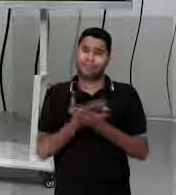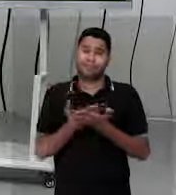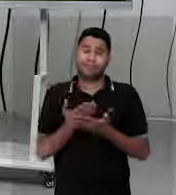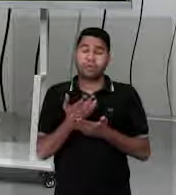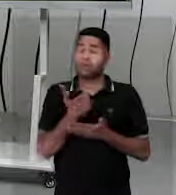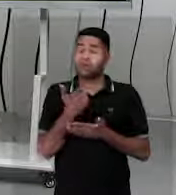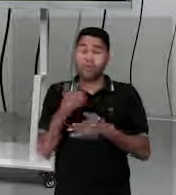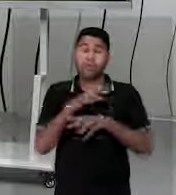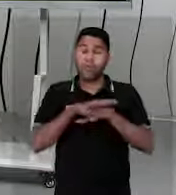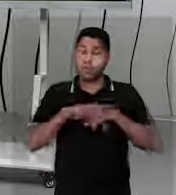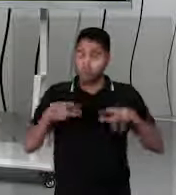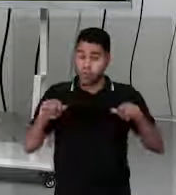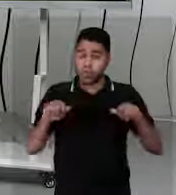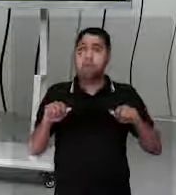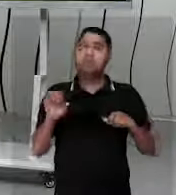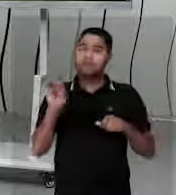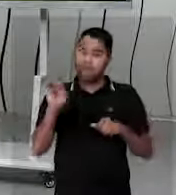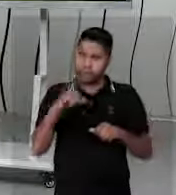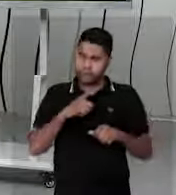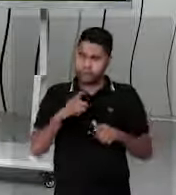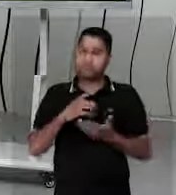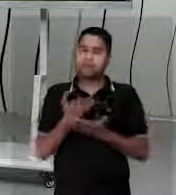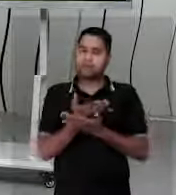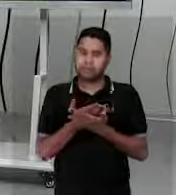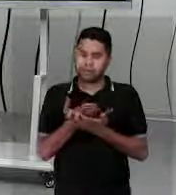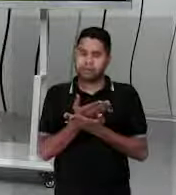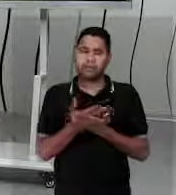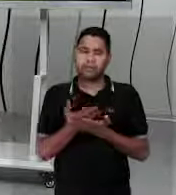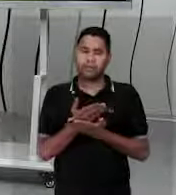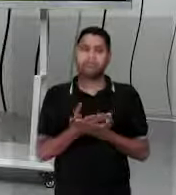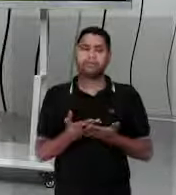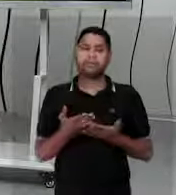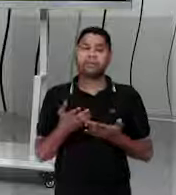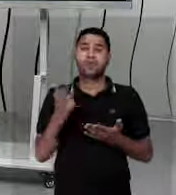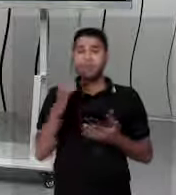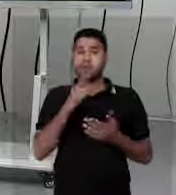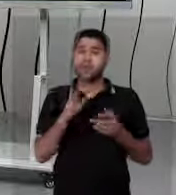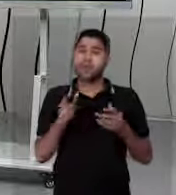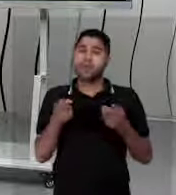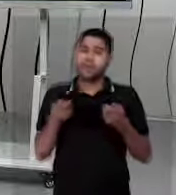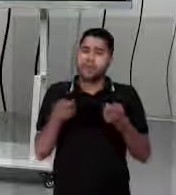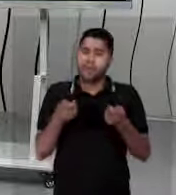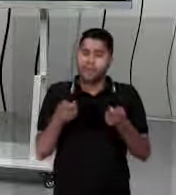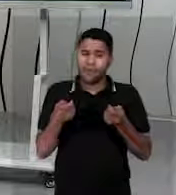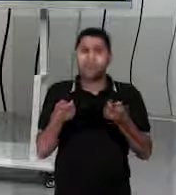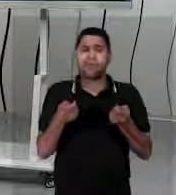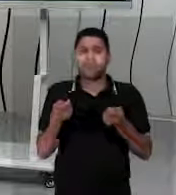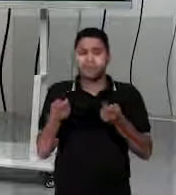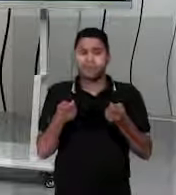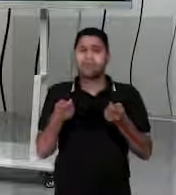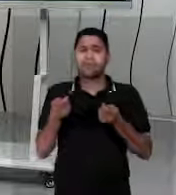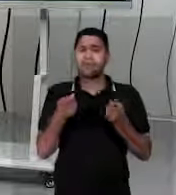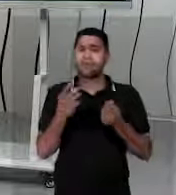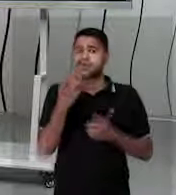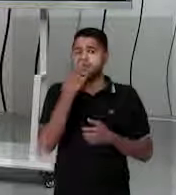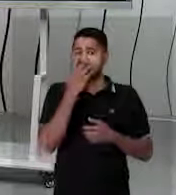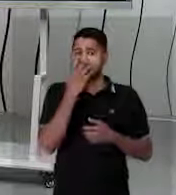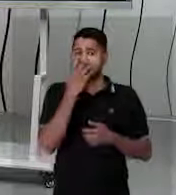consegue baixar a dose, a concentração de leishmania nesse